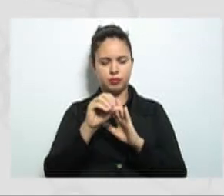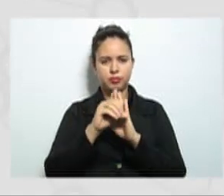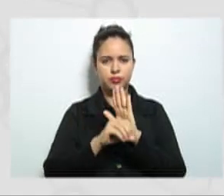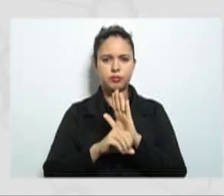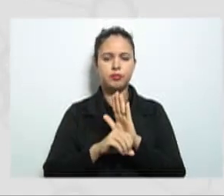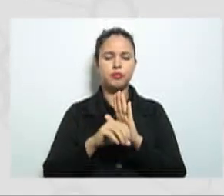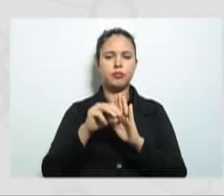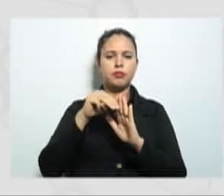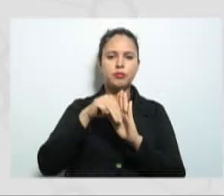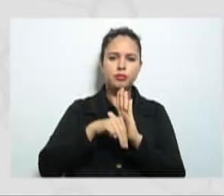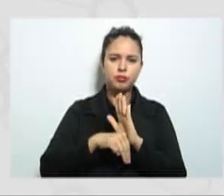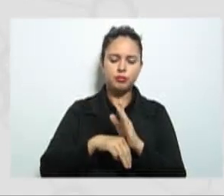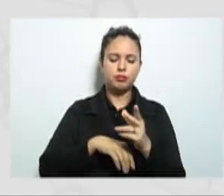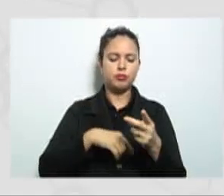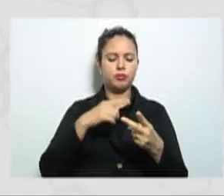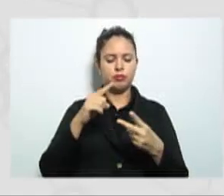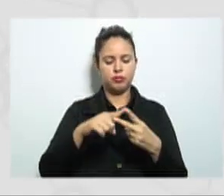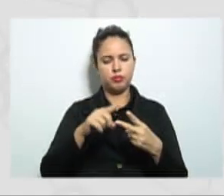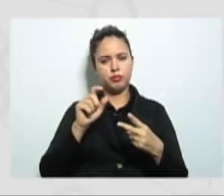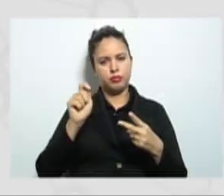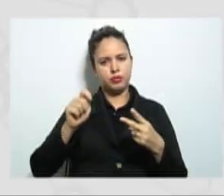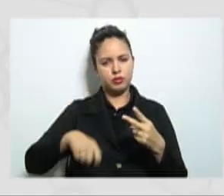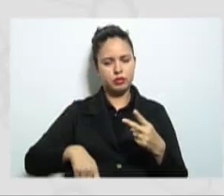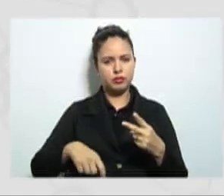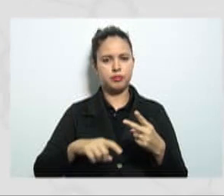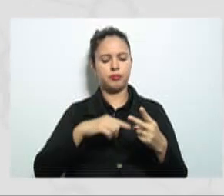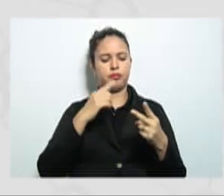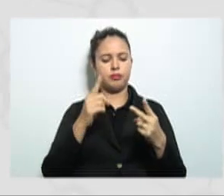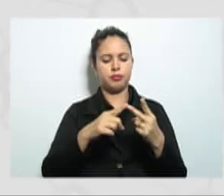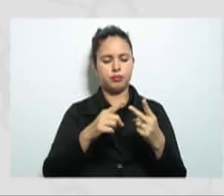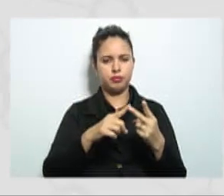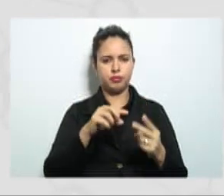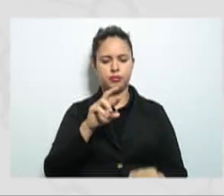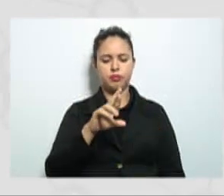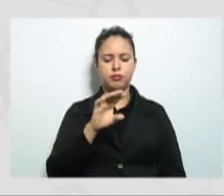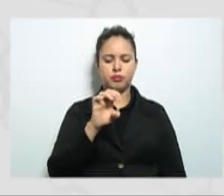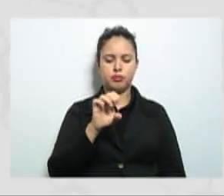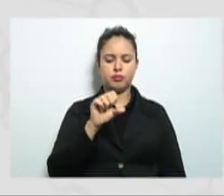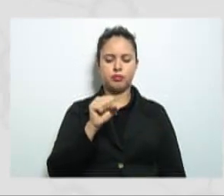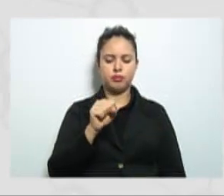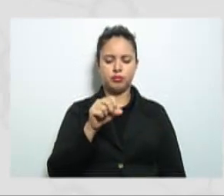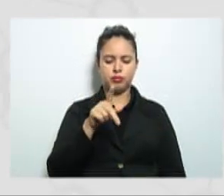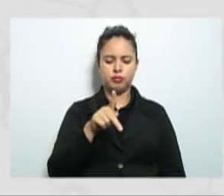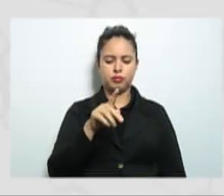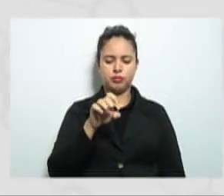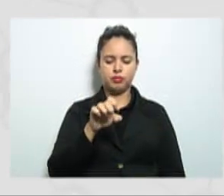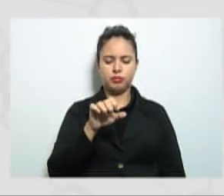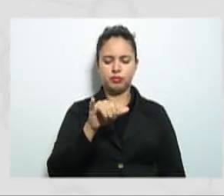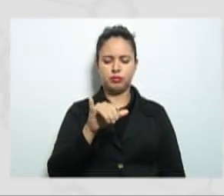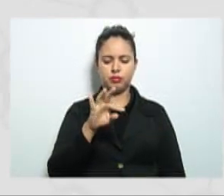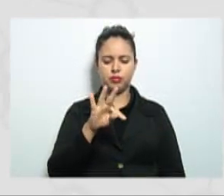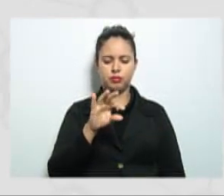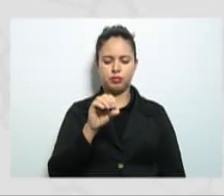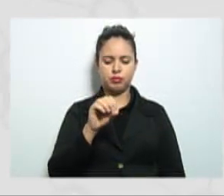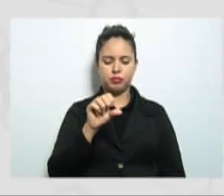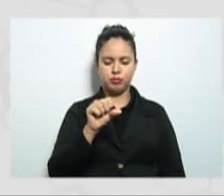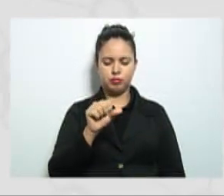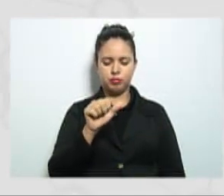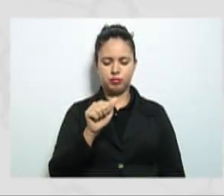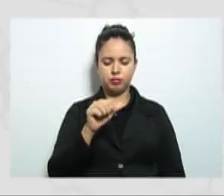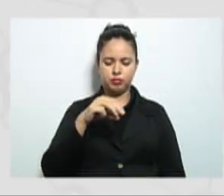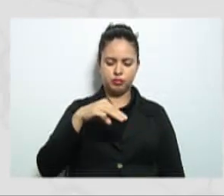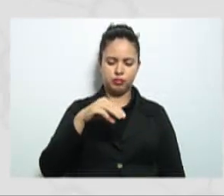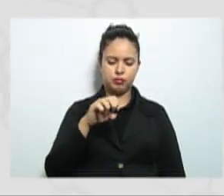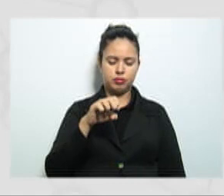ofício o fecho atenciosamente. E o respeitosamente é utilizado para as autoridades